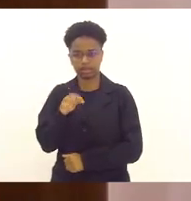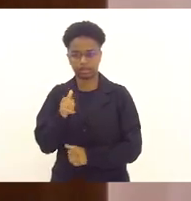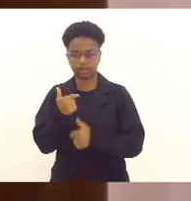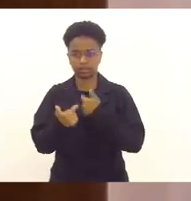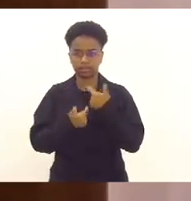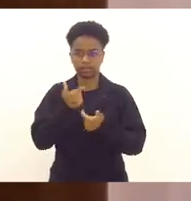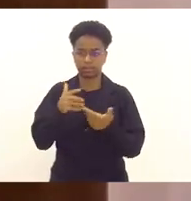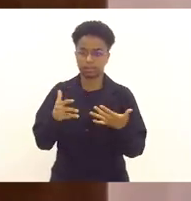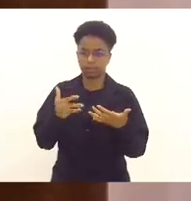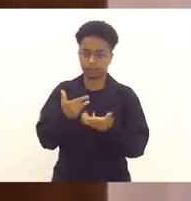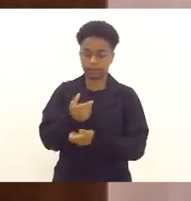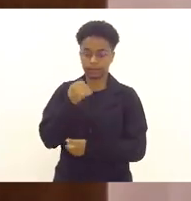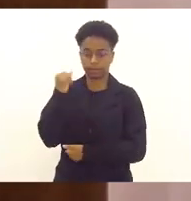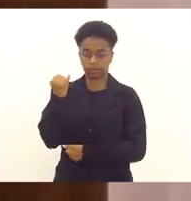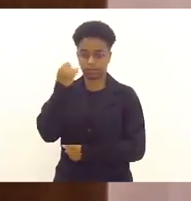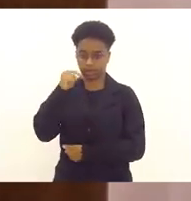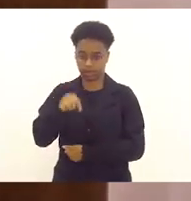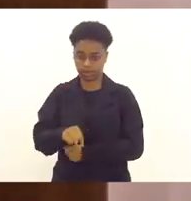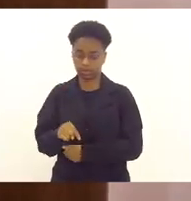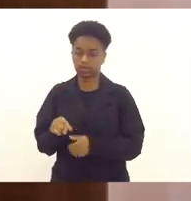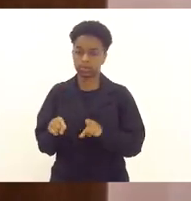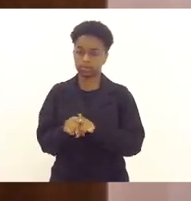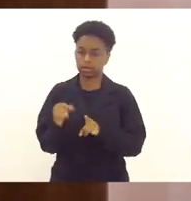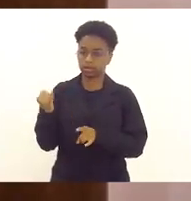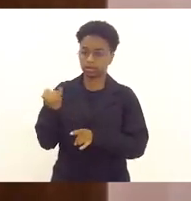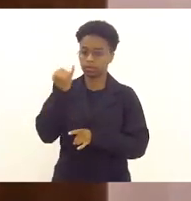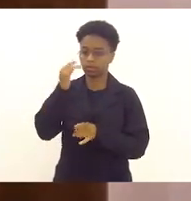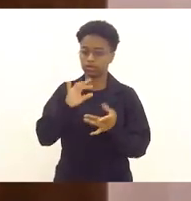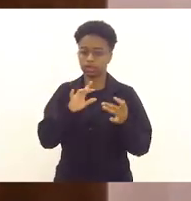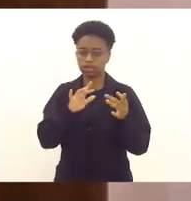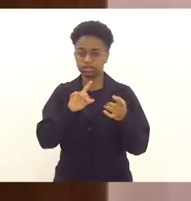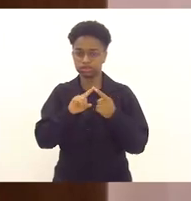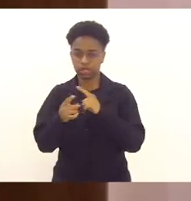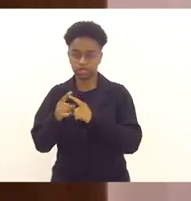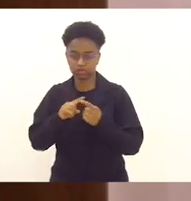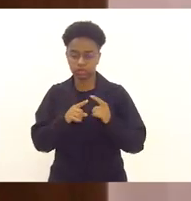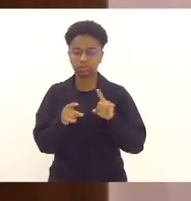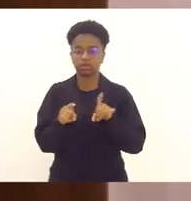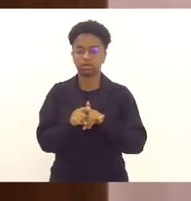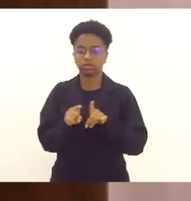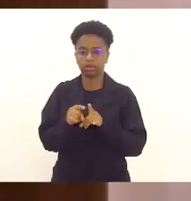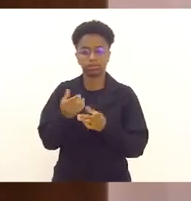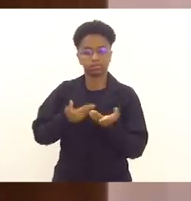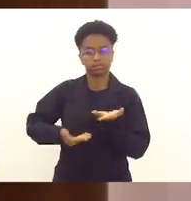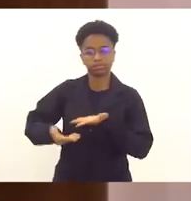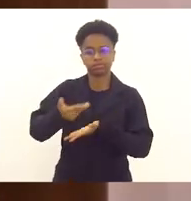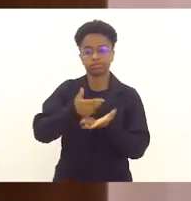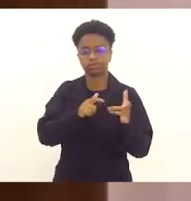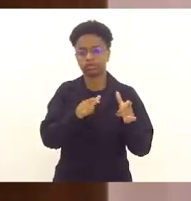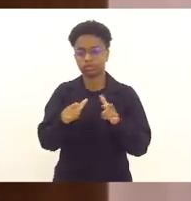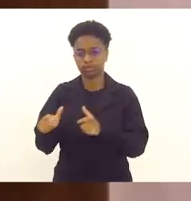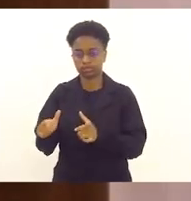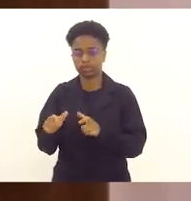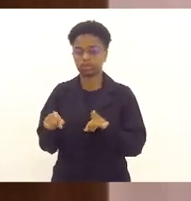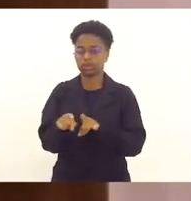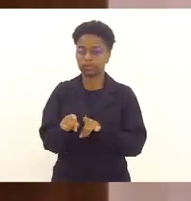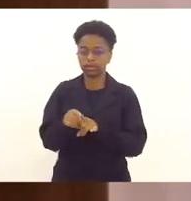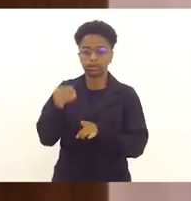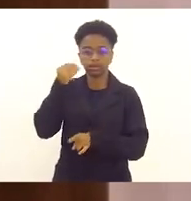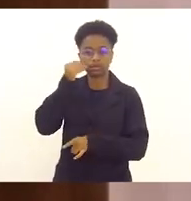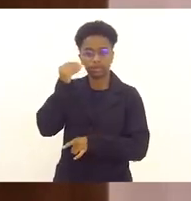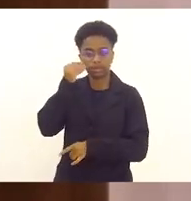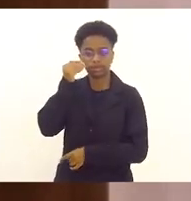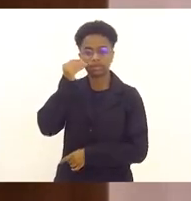desenvolvendo aqui na Câmara é muito importante essa articulação essas tonalidade que possa estar dialogando nesses espaços também na escuta das